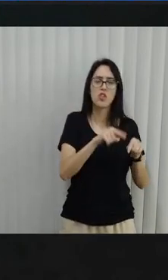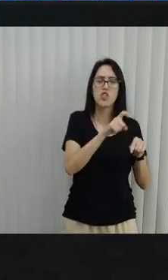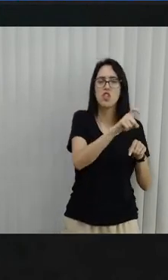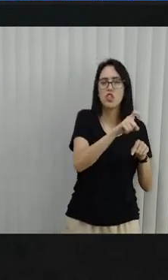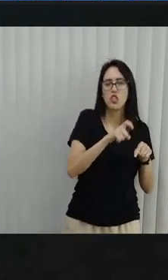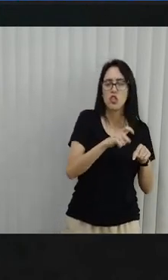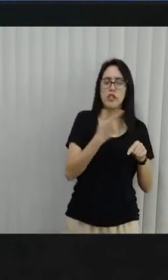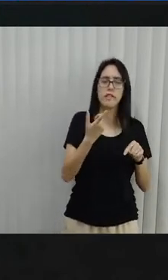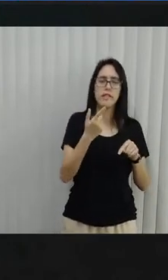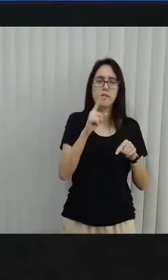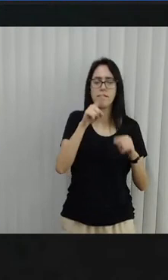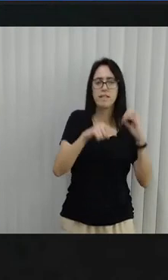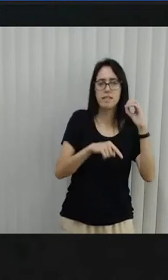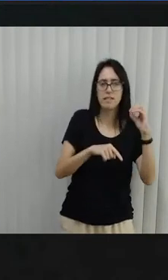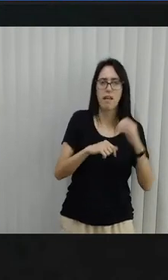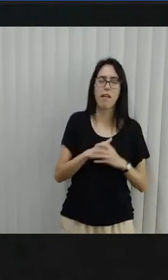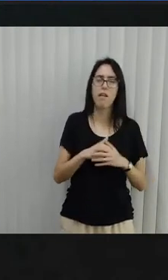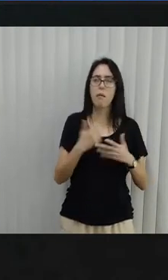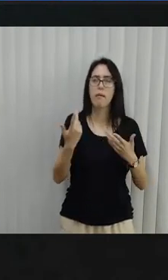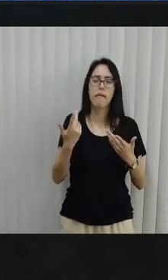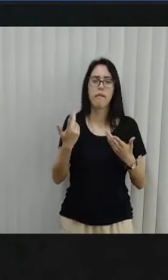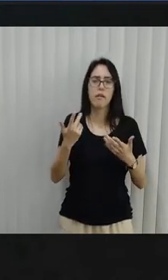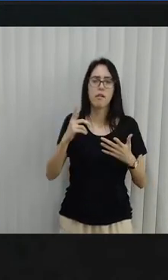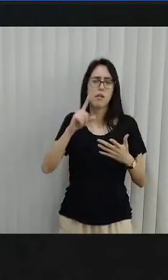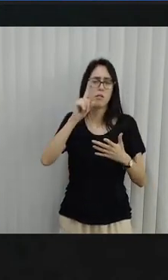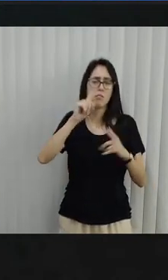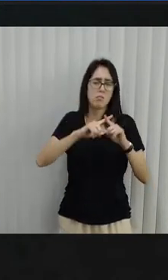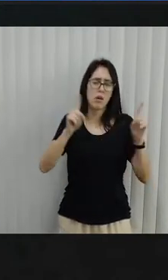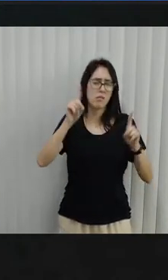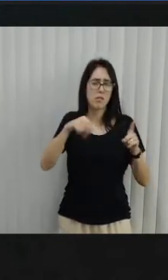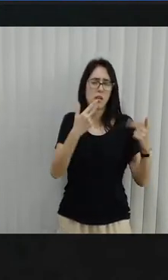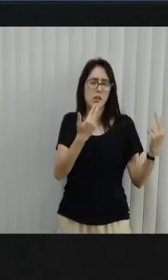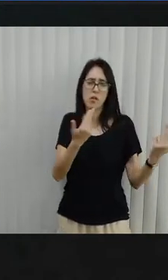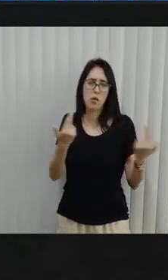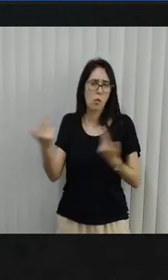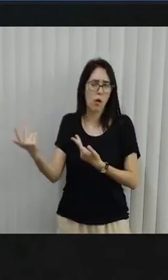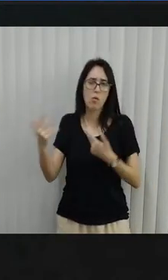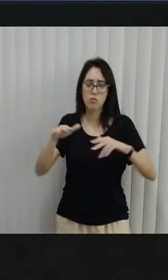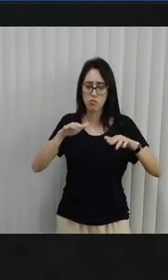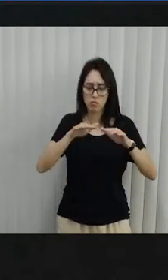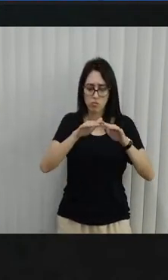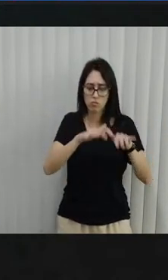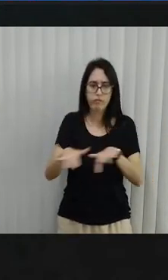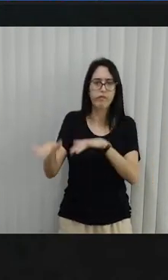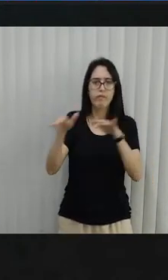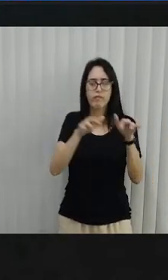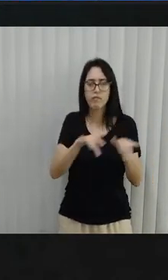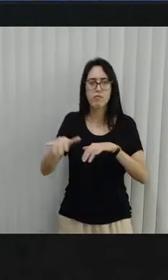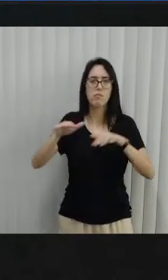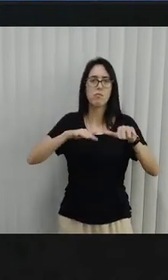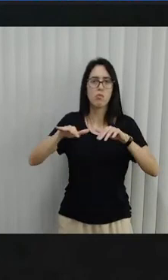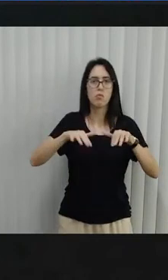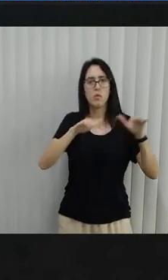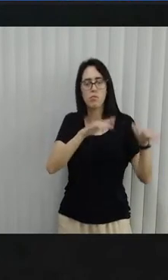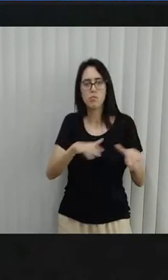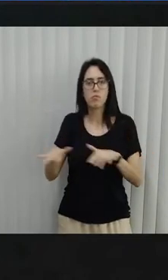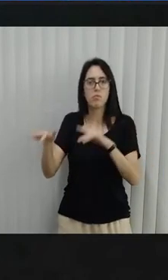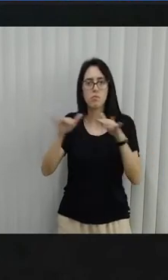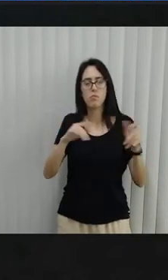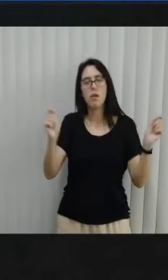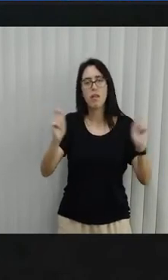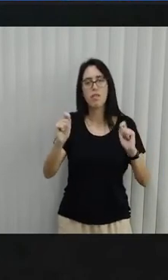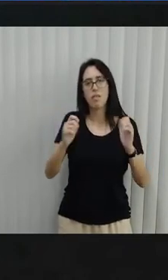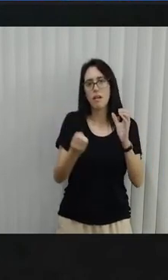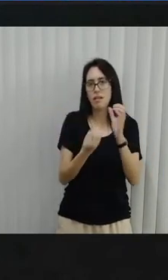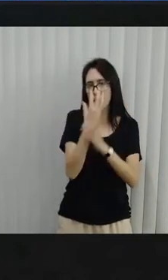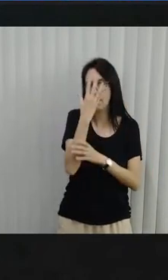X é 0 e aqui é X é 460, mas de resto é tudo igual. Sempre mover chão, aqui sempre mover chão, a gente pode criar um bloquinho